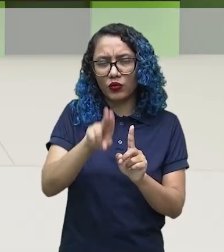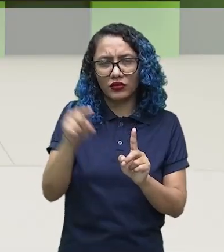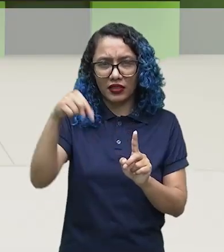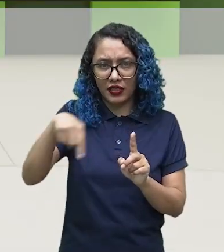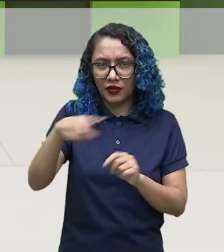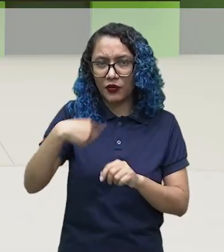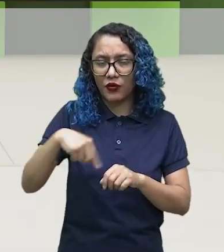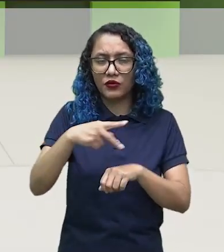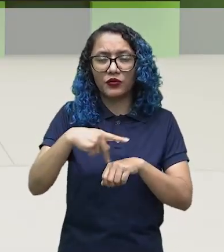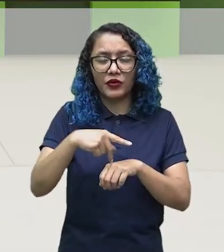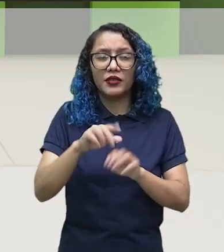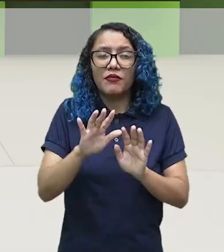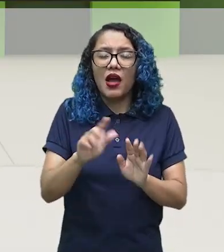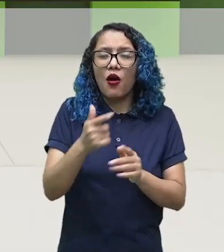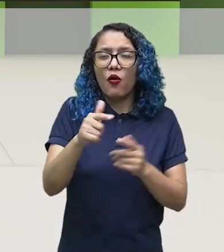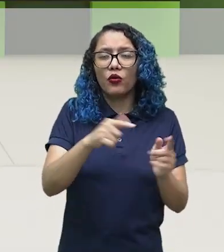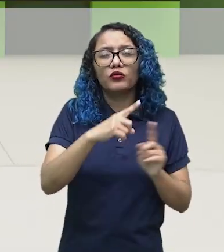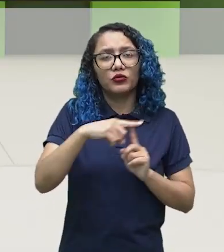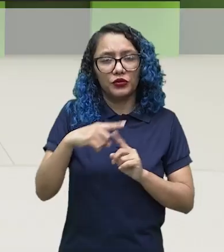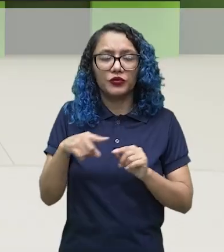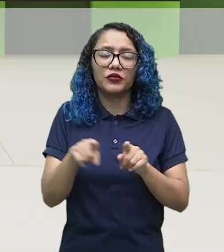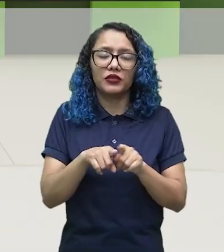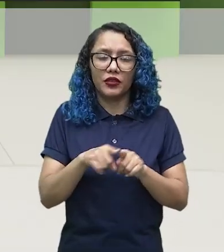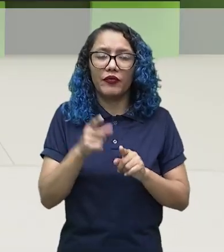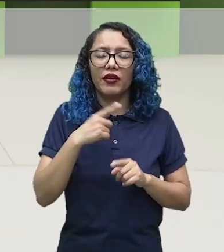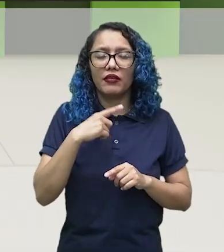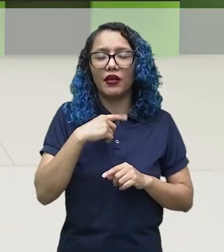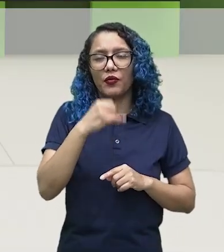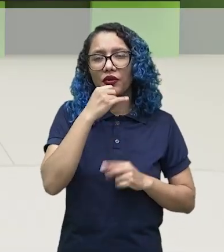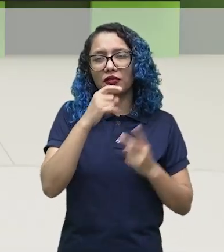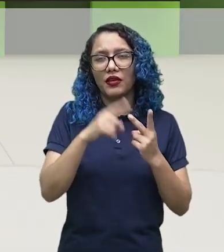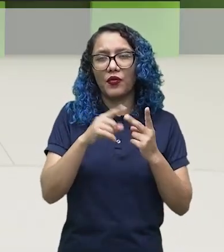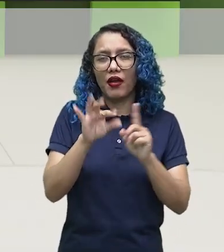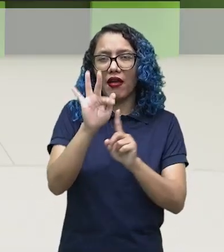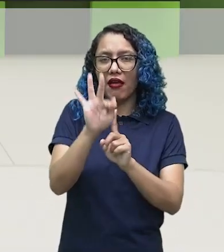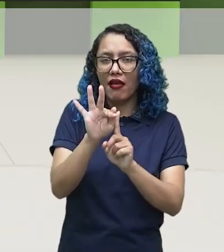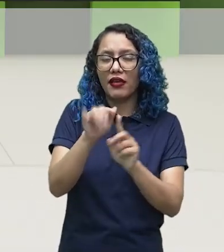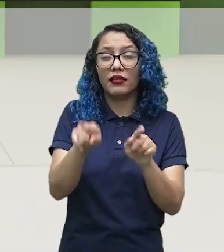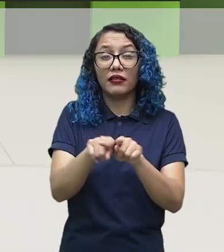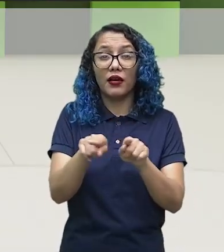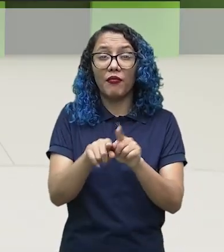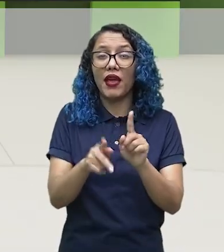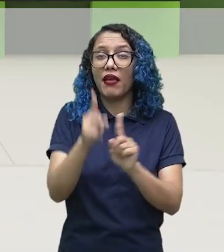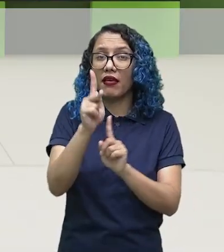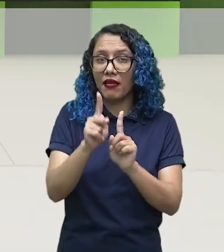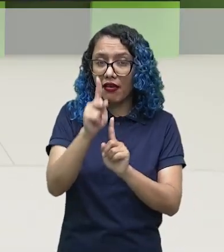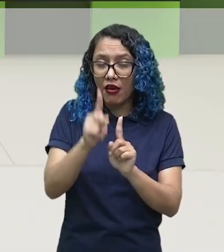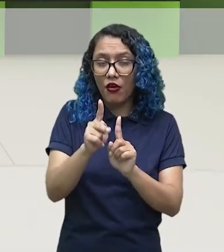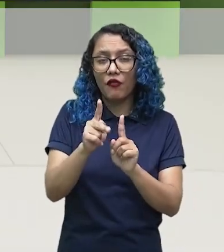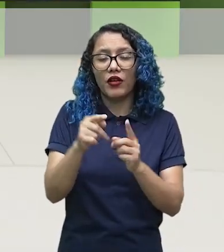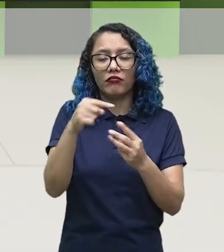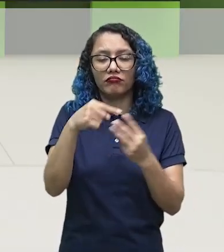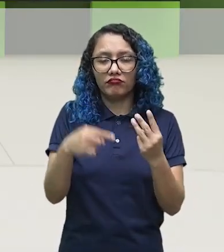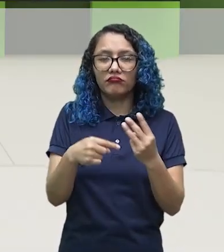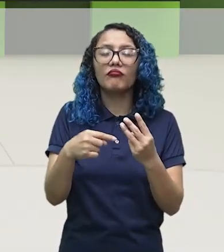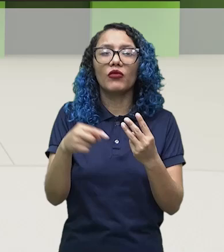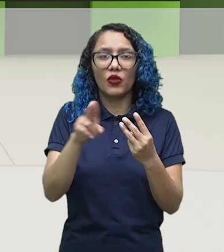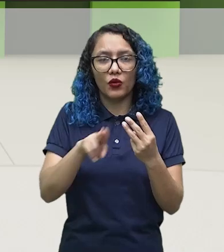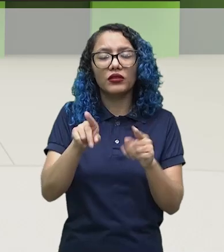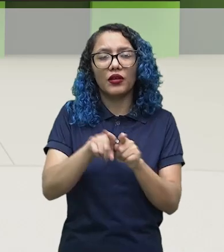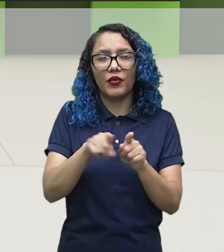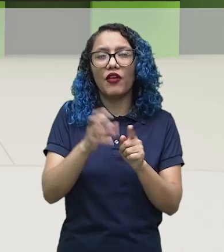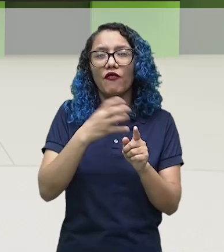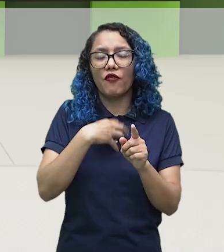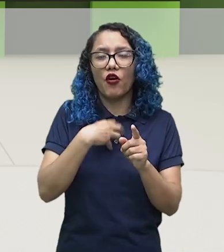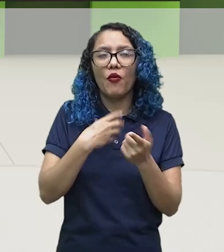nosso país, né? Mas existem outras escalas também, como a Fahrenheit e a Kelvin, que também são utilizadas como